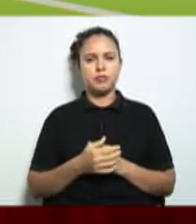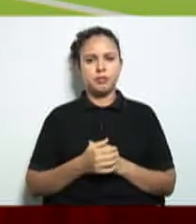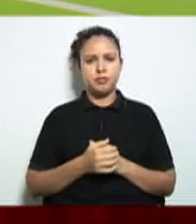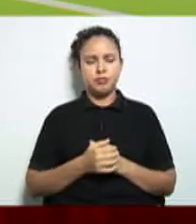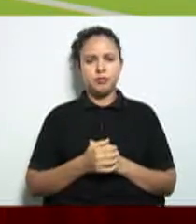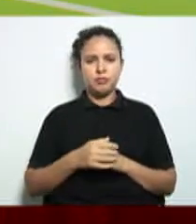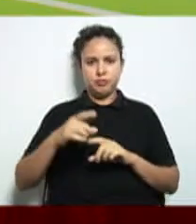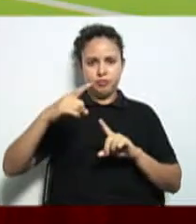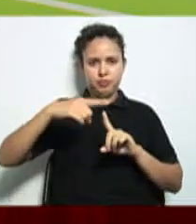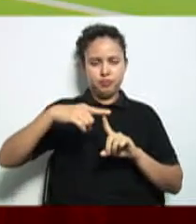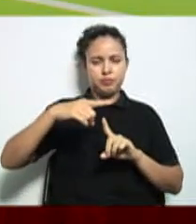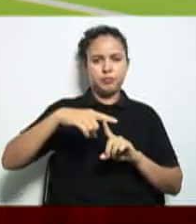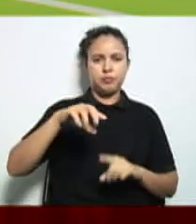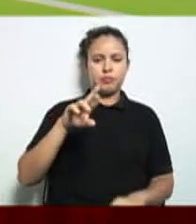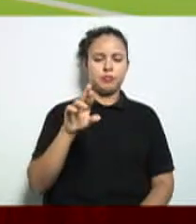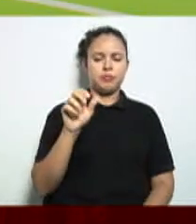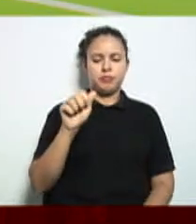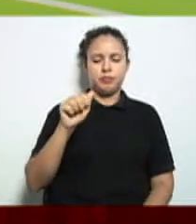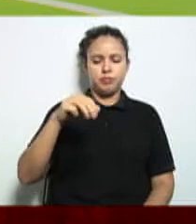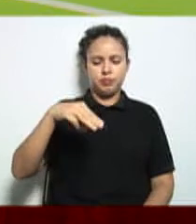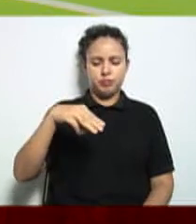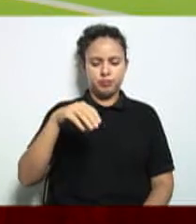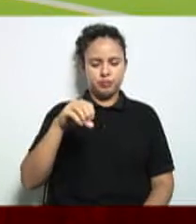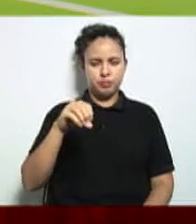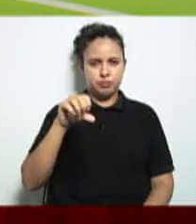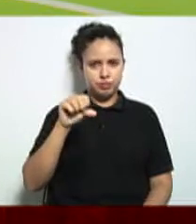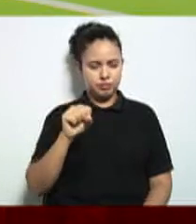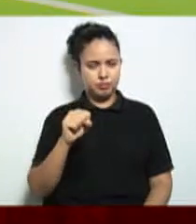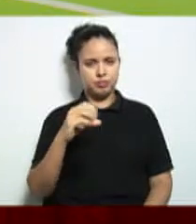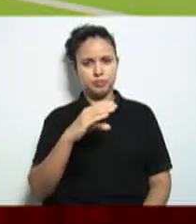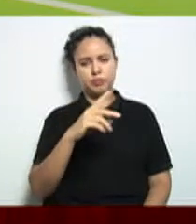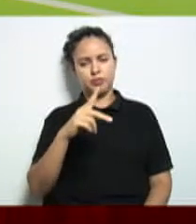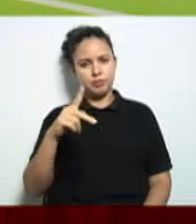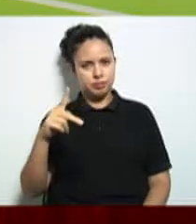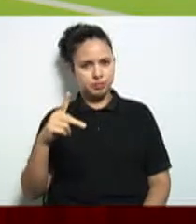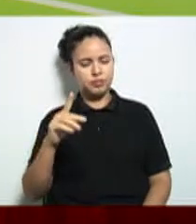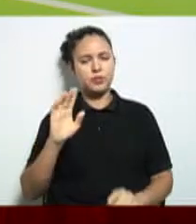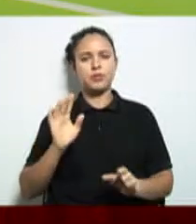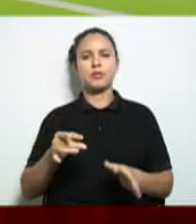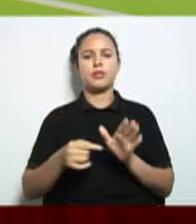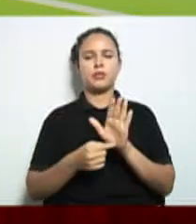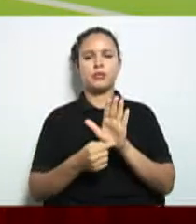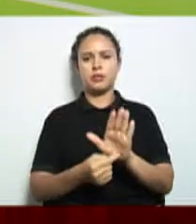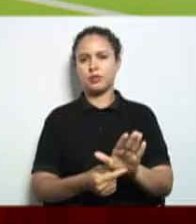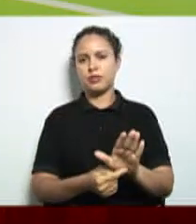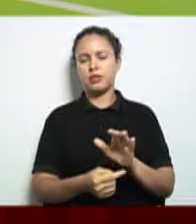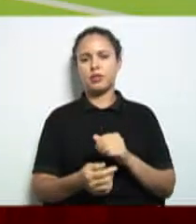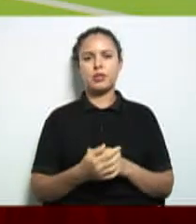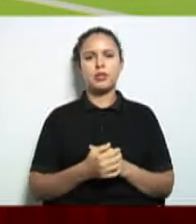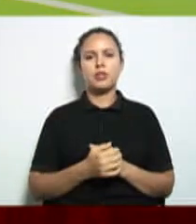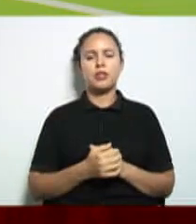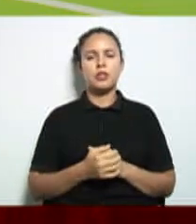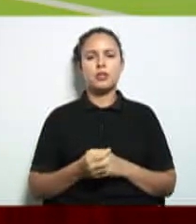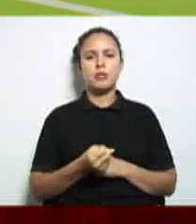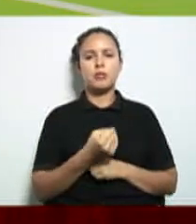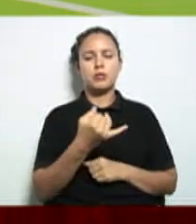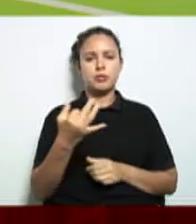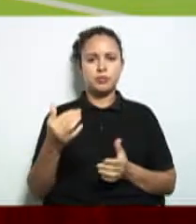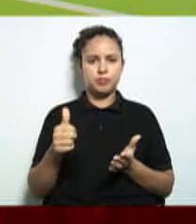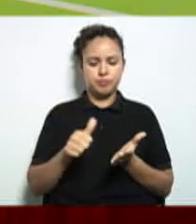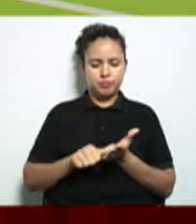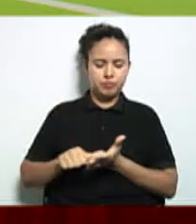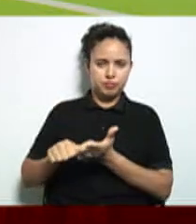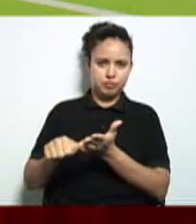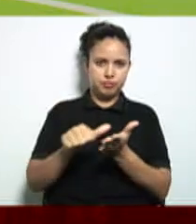o tipo de ramos do cooperativismo que nós temos, como a gente apresentou na primeira aula, né? Quantos cooperados,